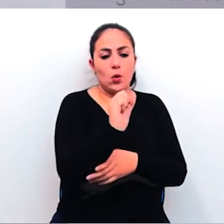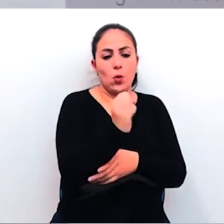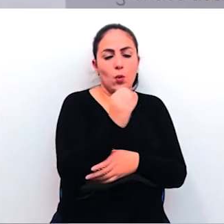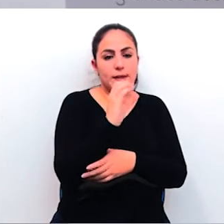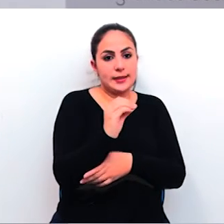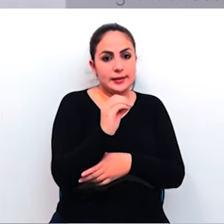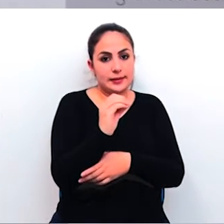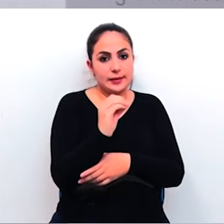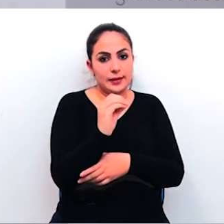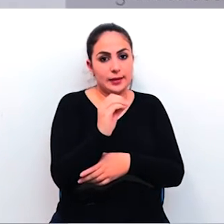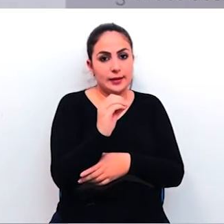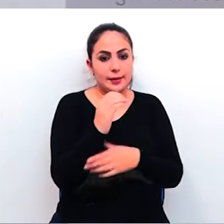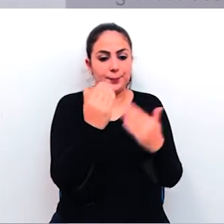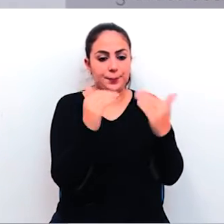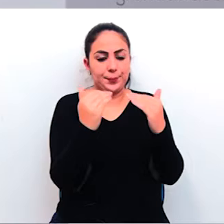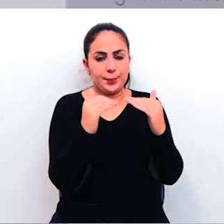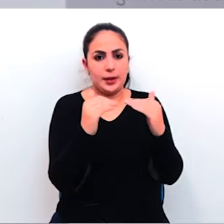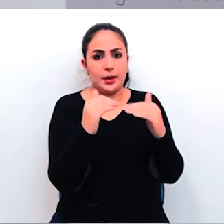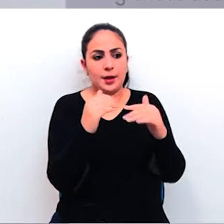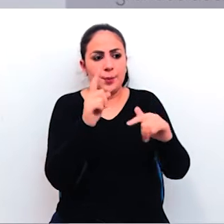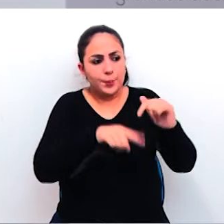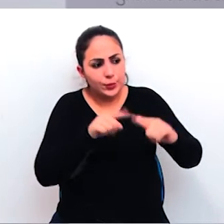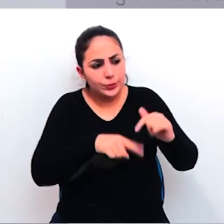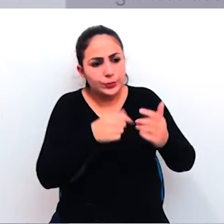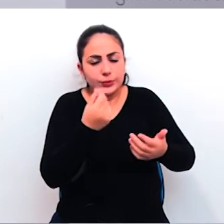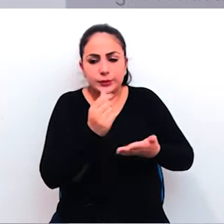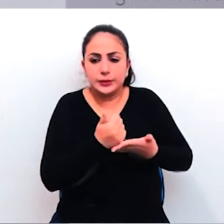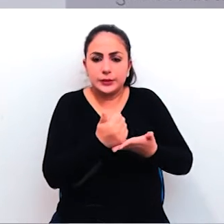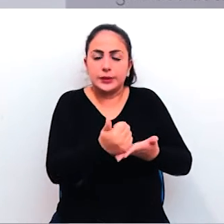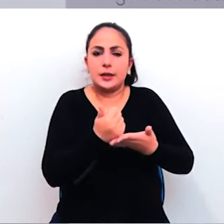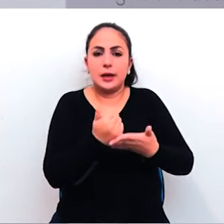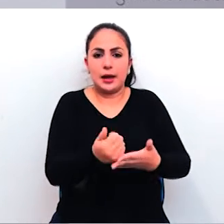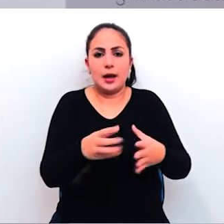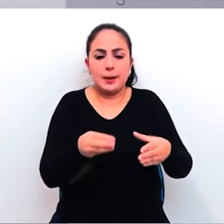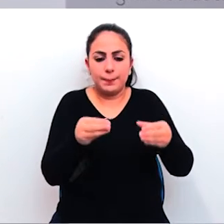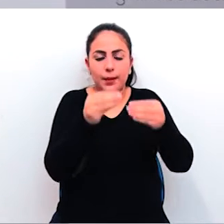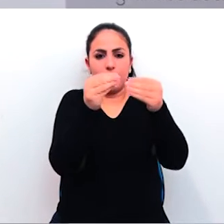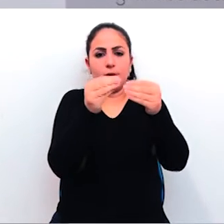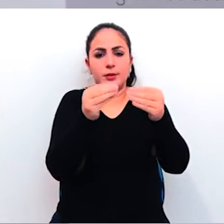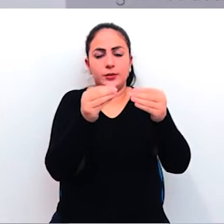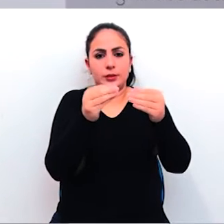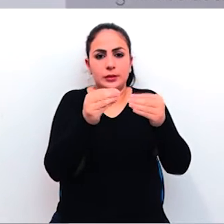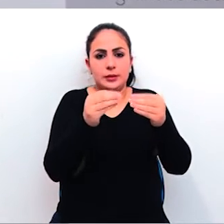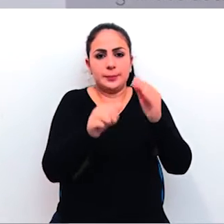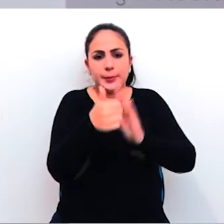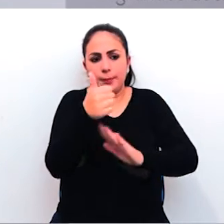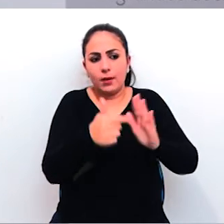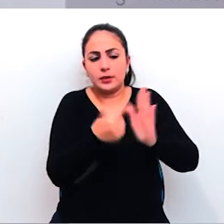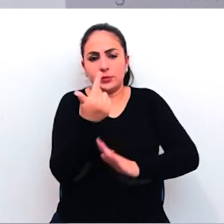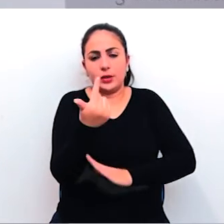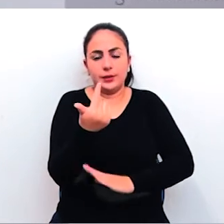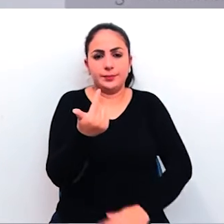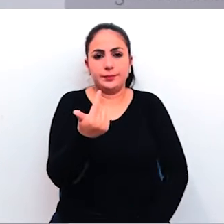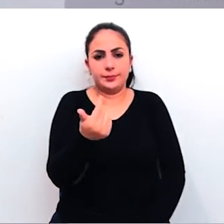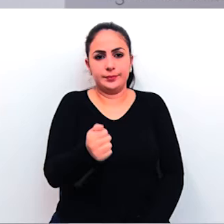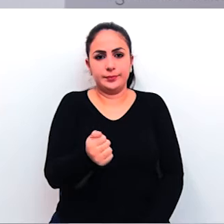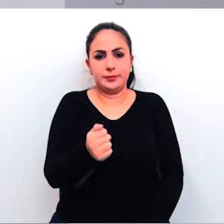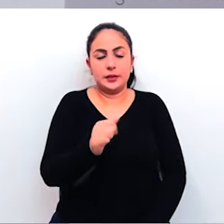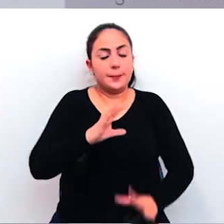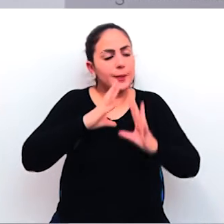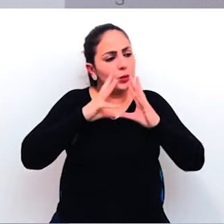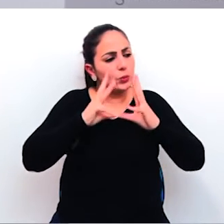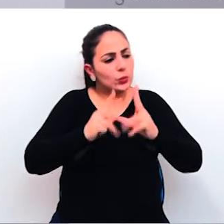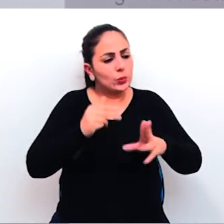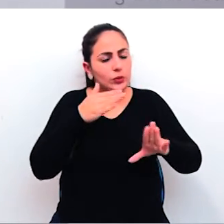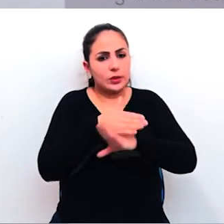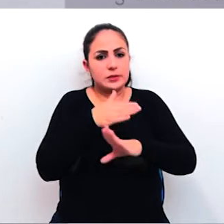de 80 veículos transportando produto acabado fazendo entrega de embalagens primárias secundárias além